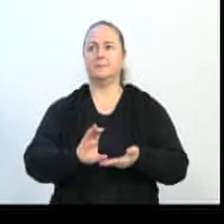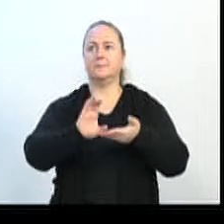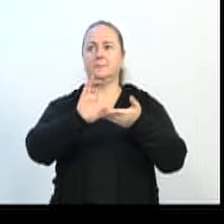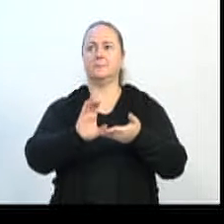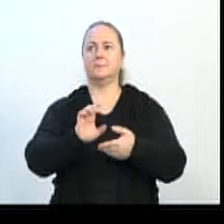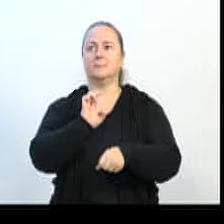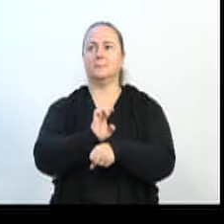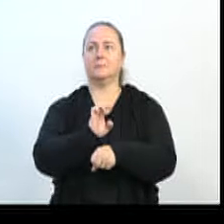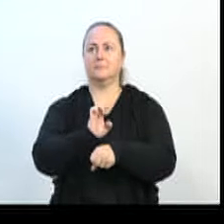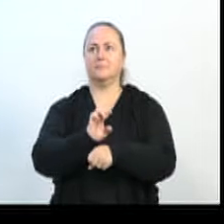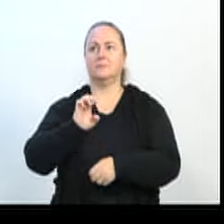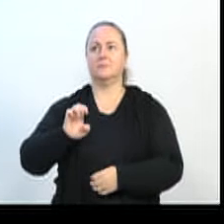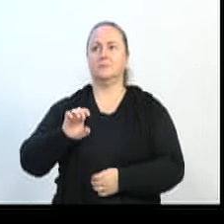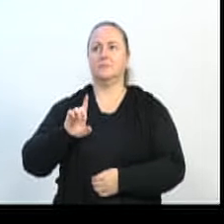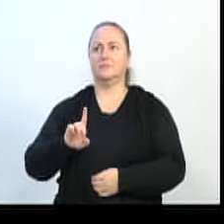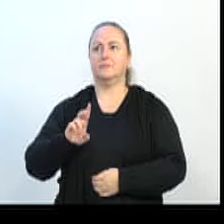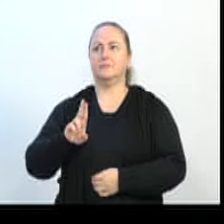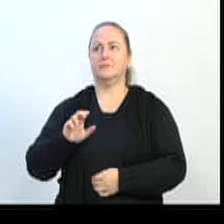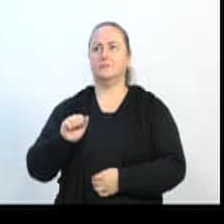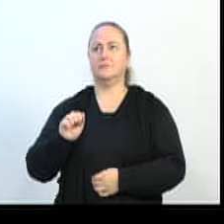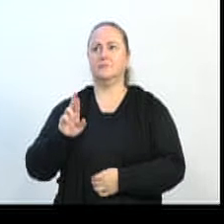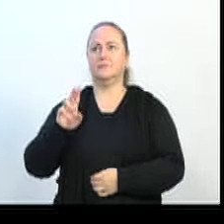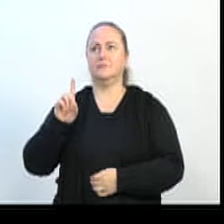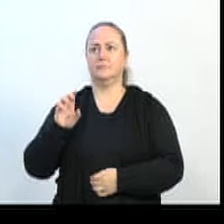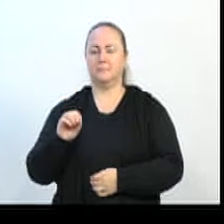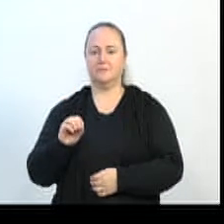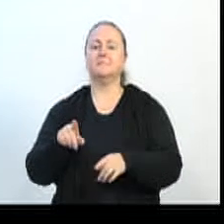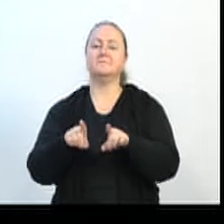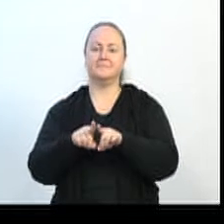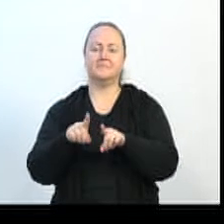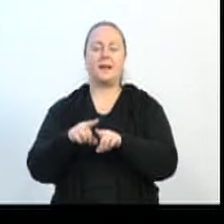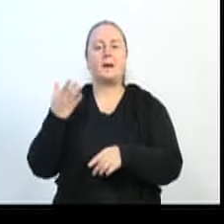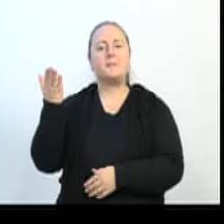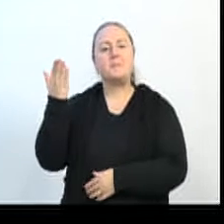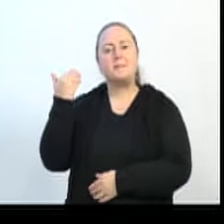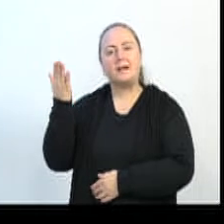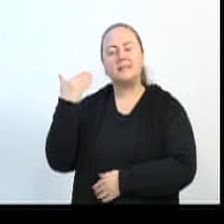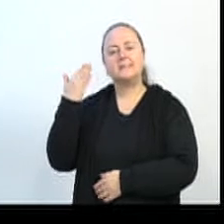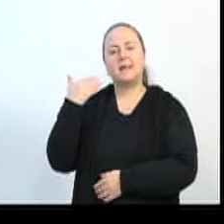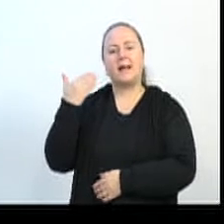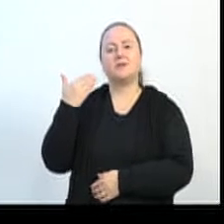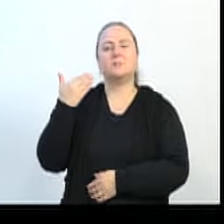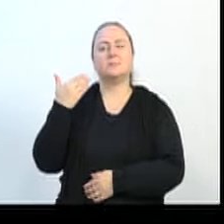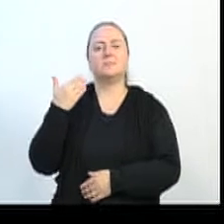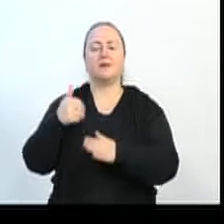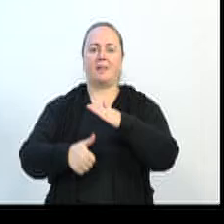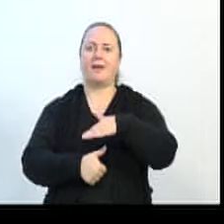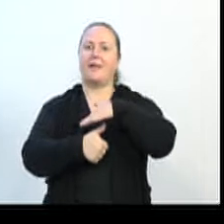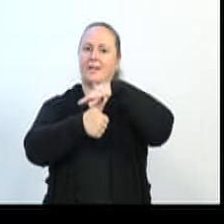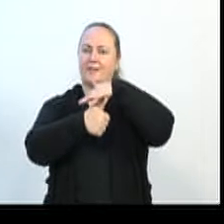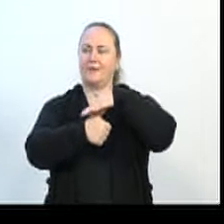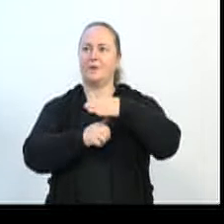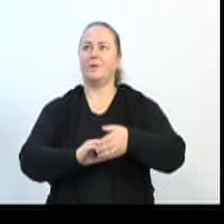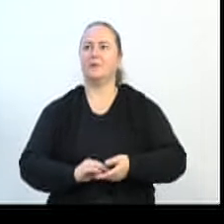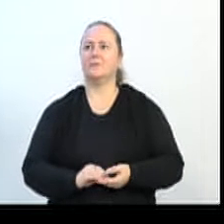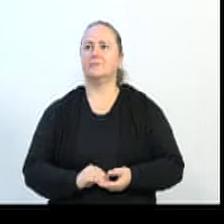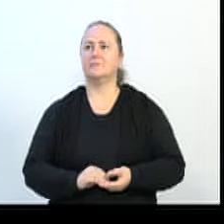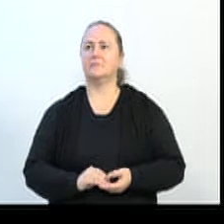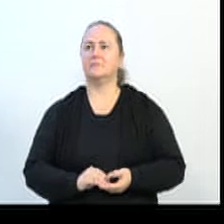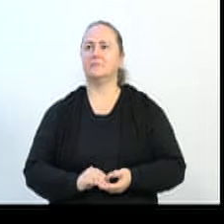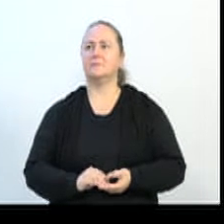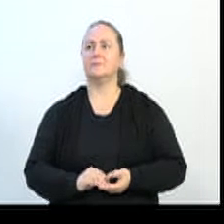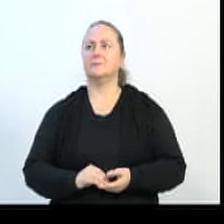Eduardo Deschamps, que inclusive já foi meu reitor, né, quando eu me formei fisioterapeuta. O encontro tinha